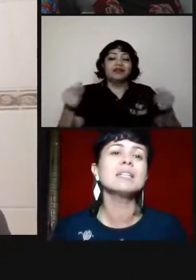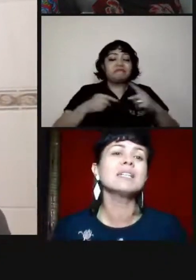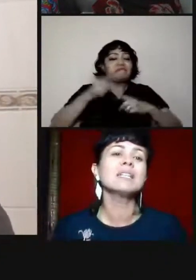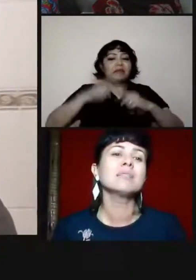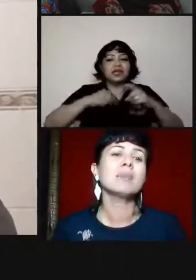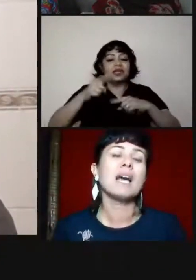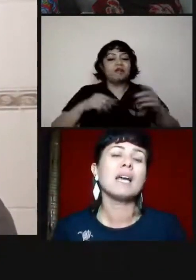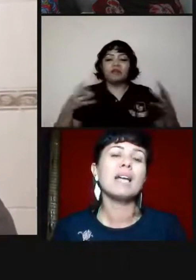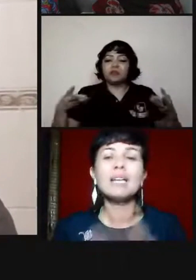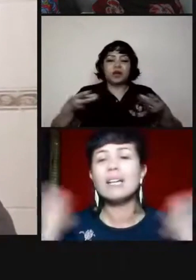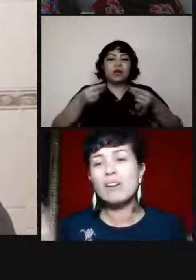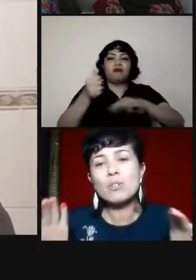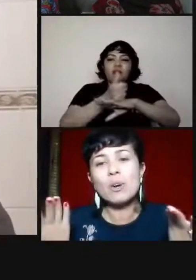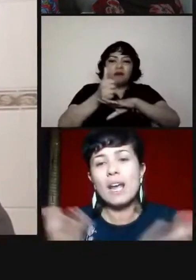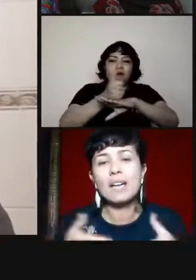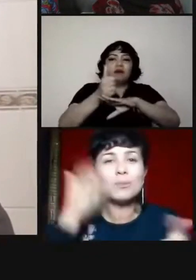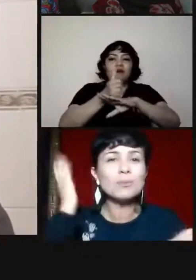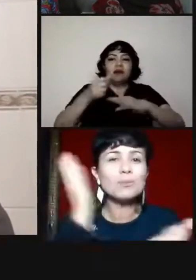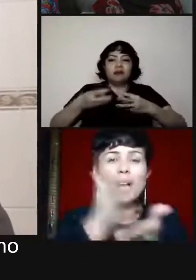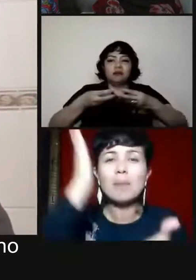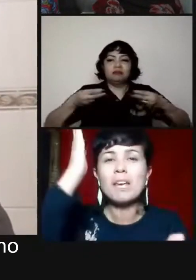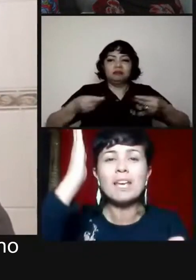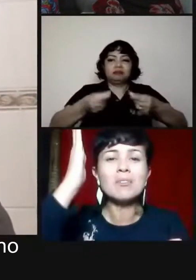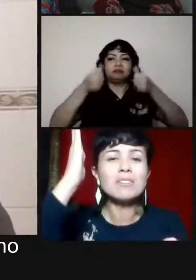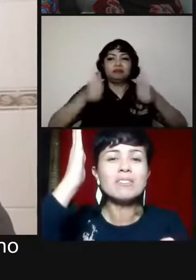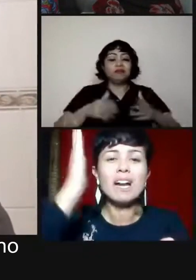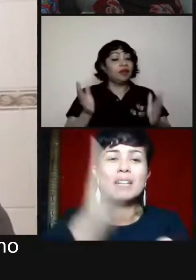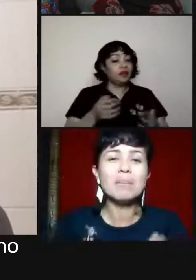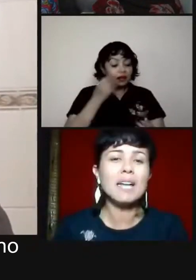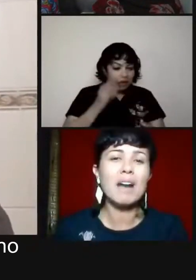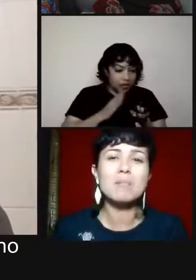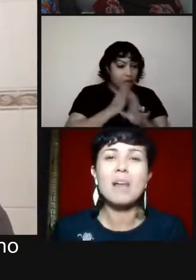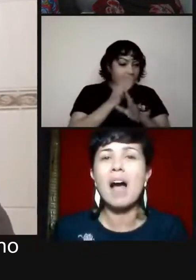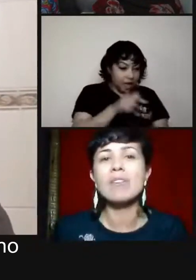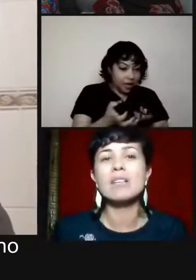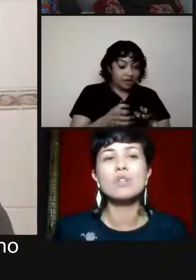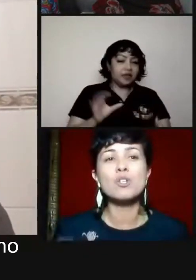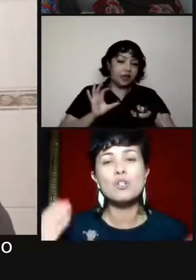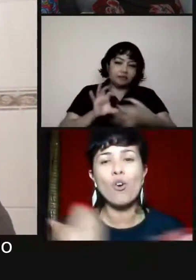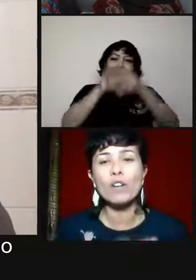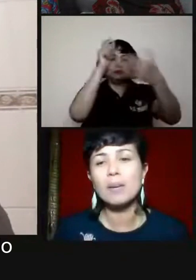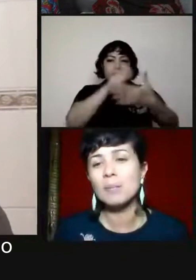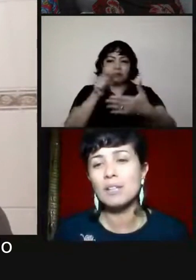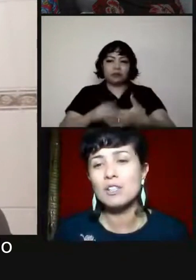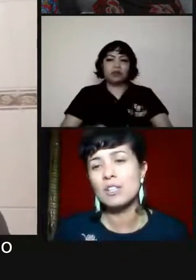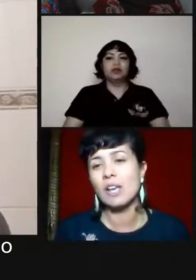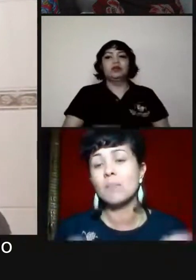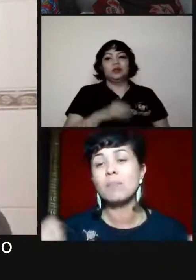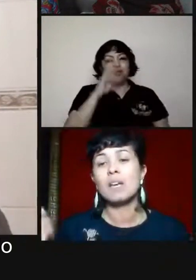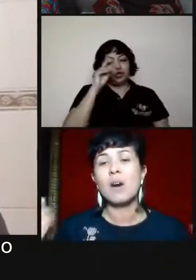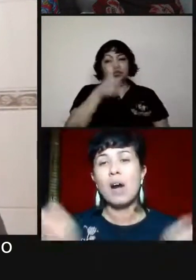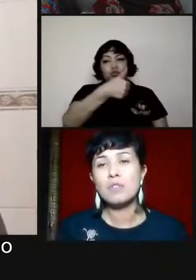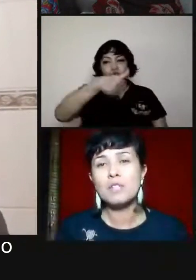matéria-prima. E aí ele vai escolher ali um caminho e vai brincar com as palavras, né? No dia 18, lembrando, a gente